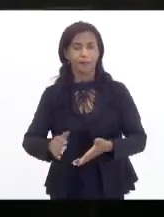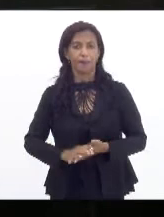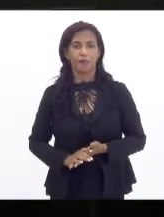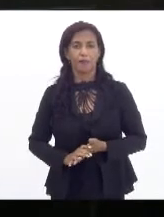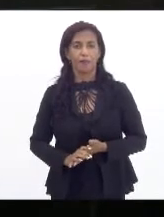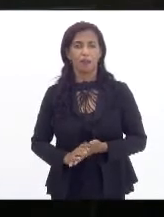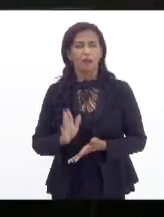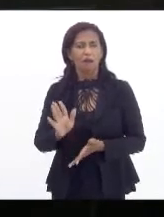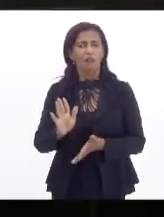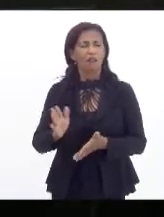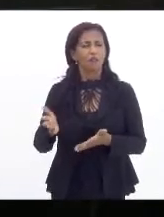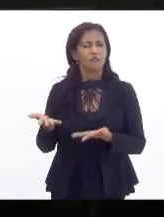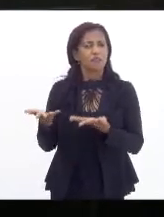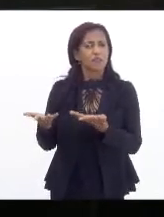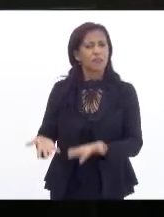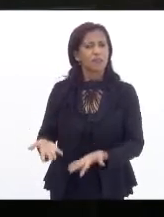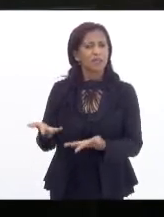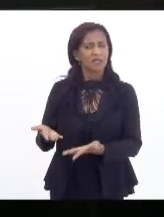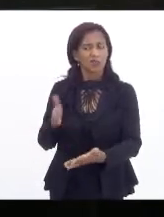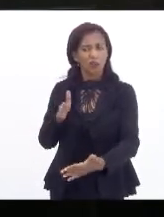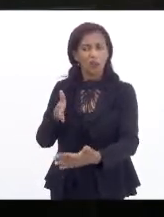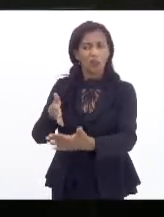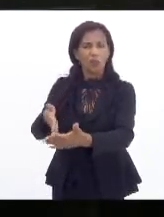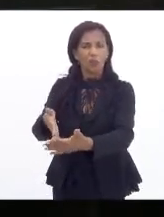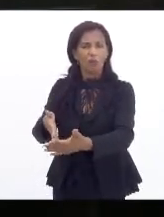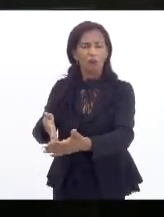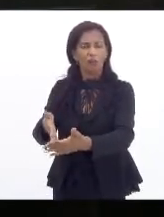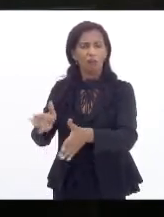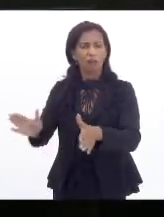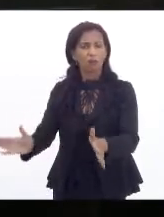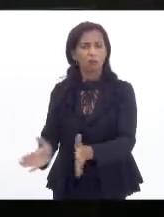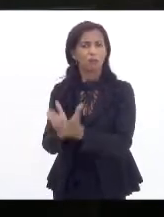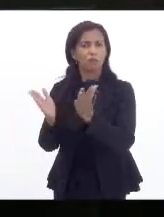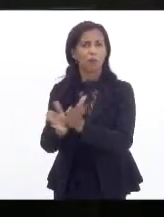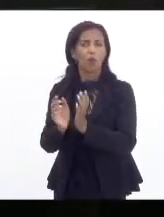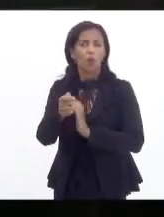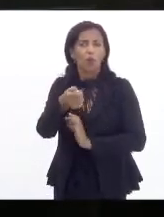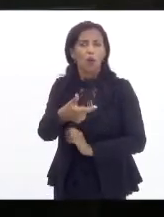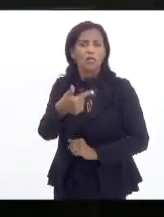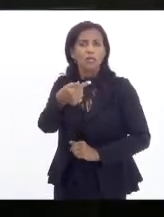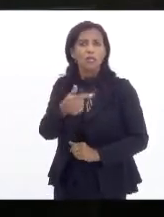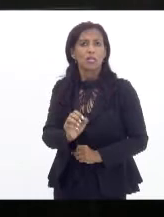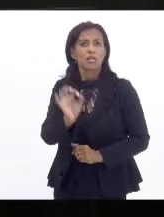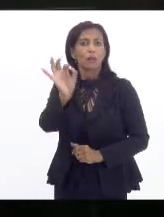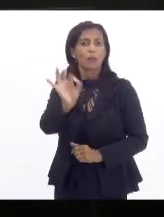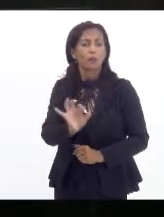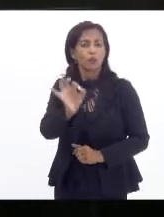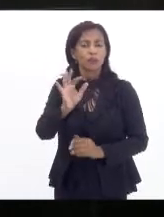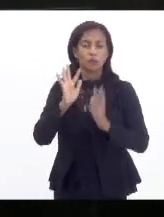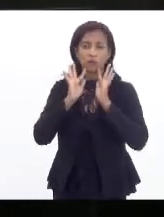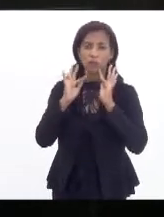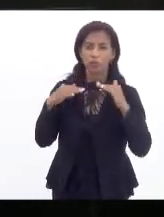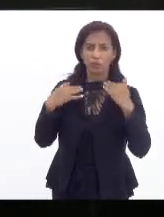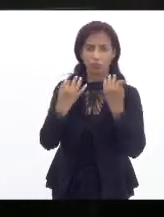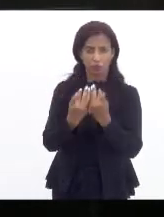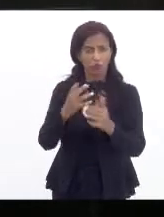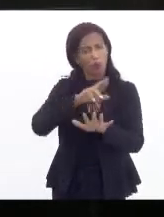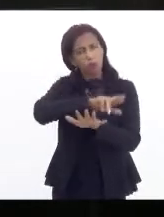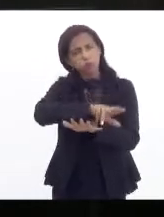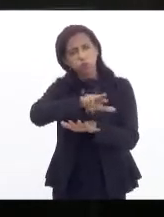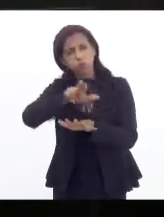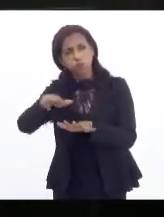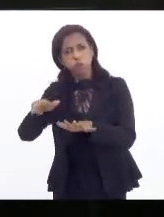produto sensível para a pobreza. Primeiro que quase 70% das famílias de